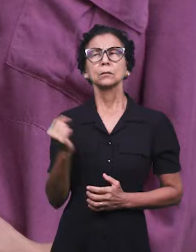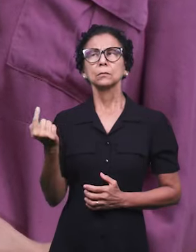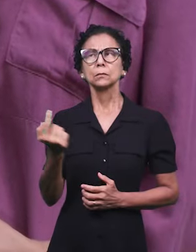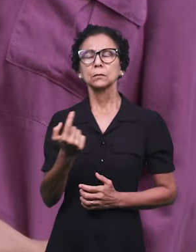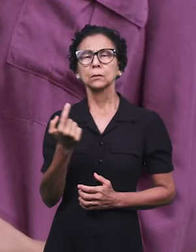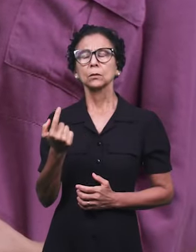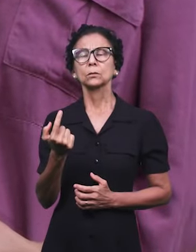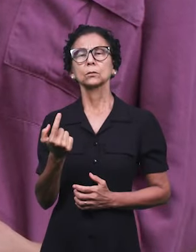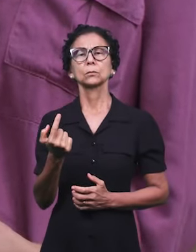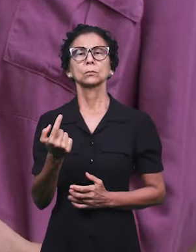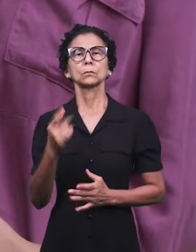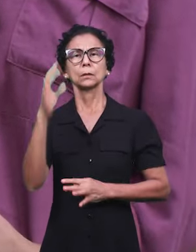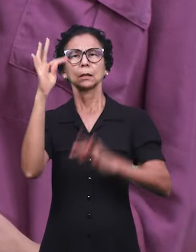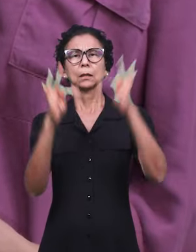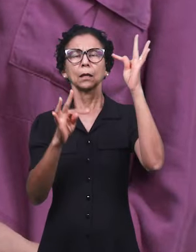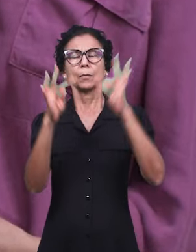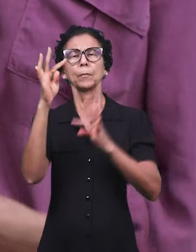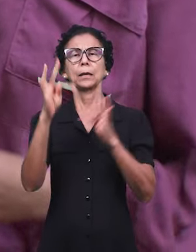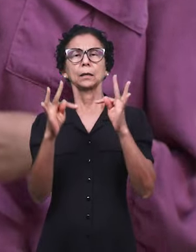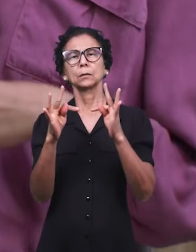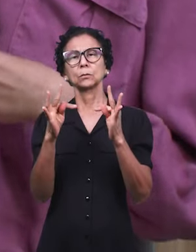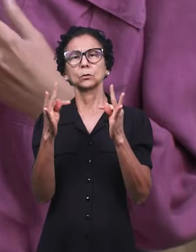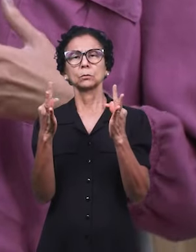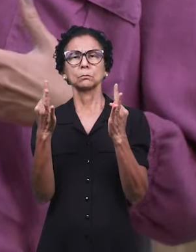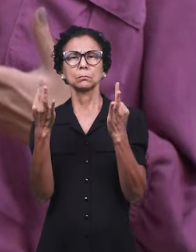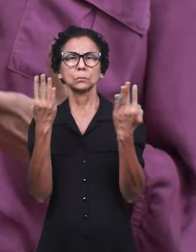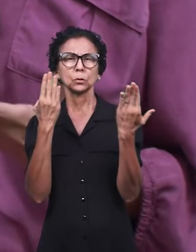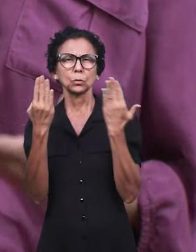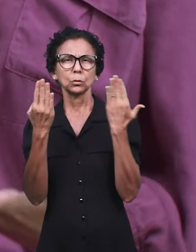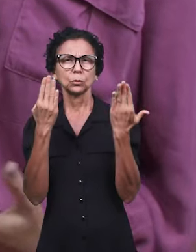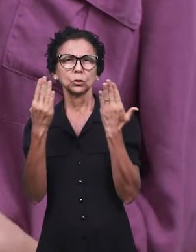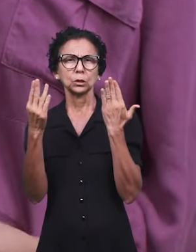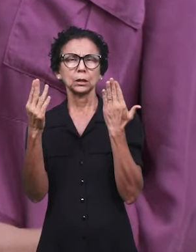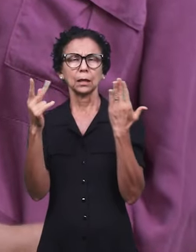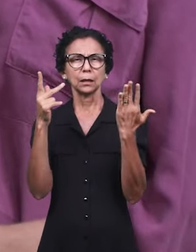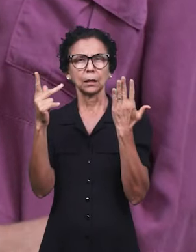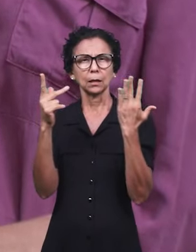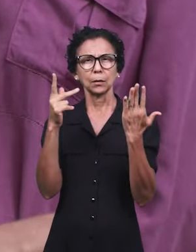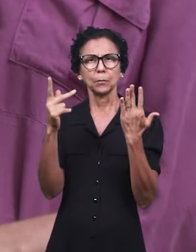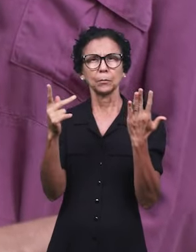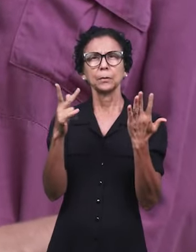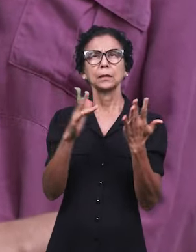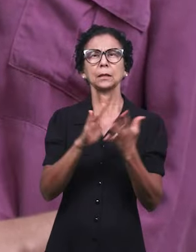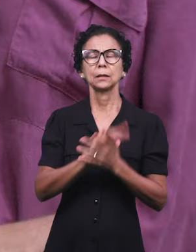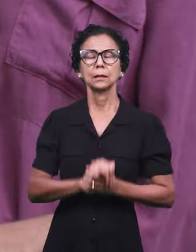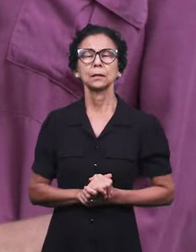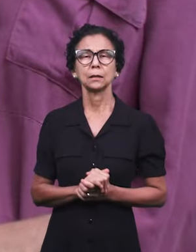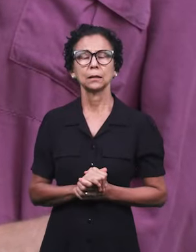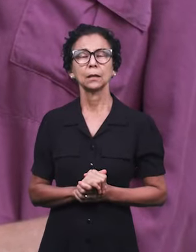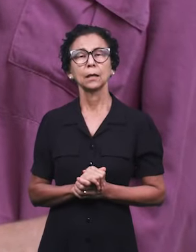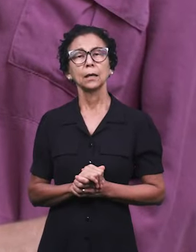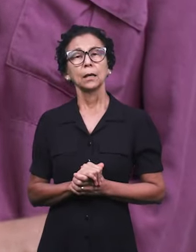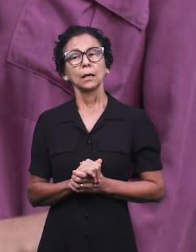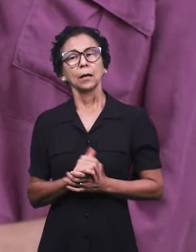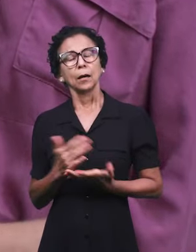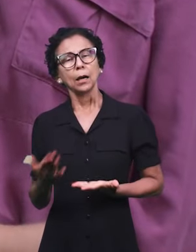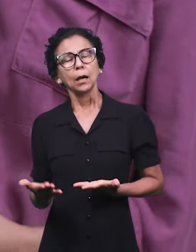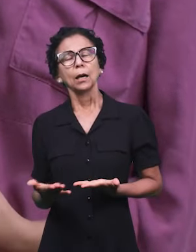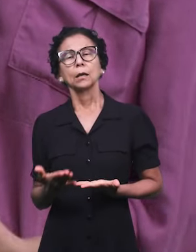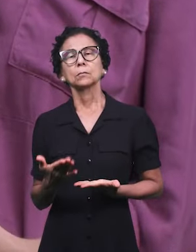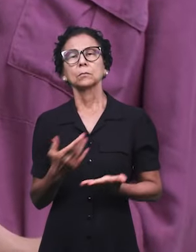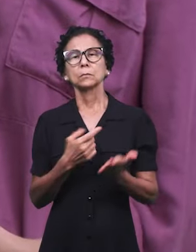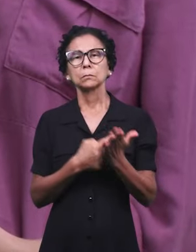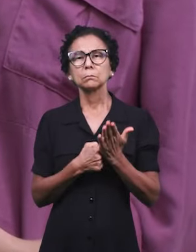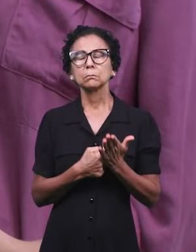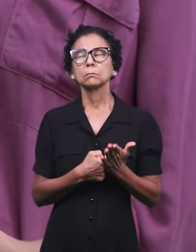um autoconhecimento. E o autoconhecimento proporciona, né, que tomemos boas escolhas, que façamos, né,